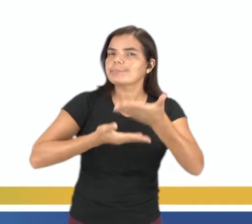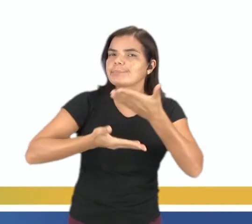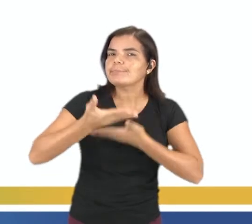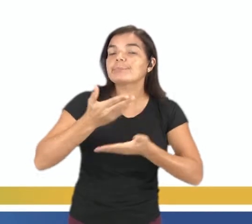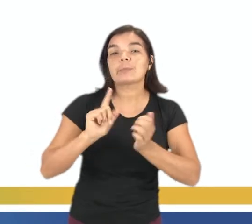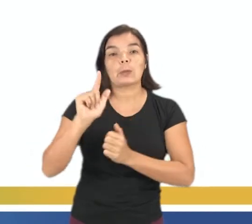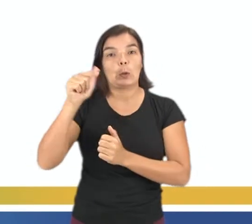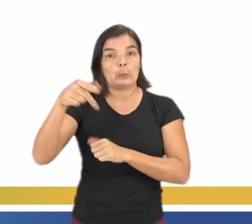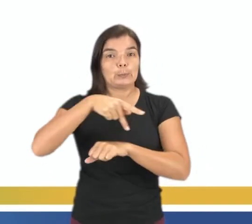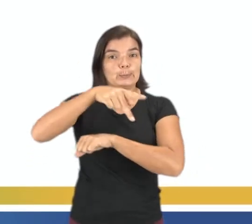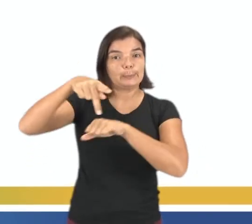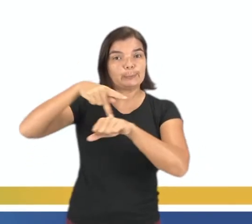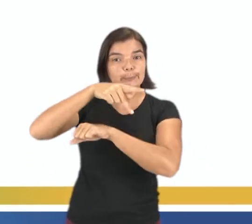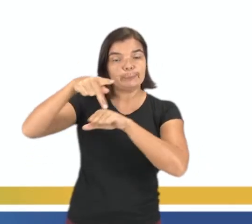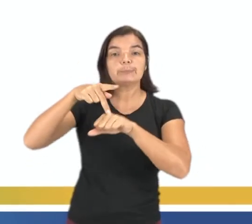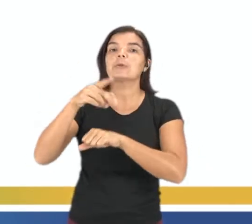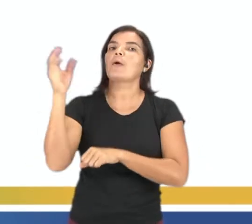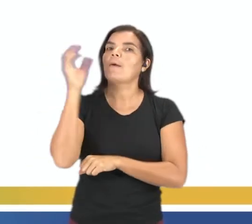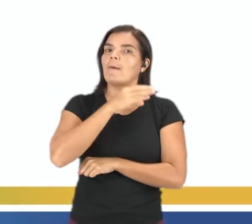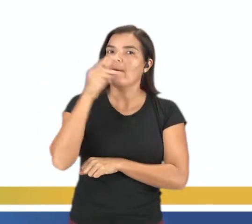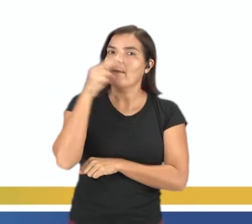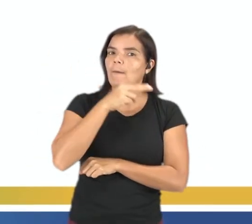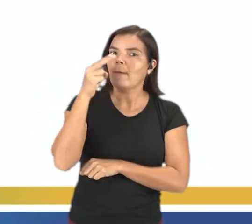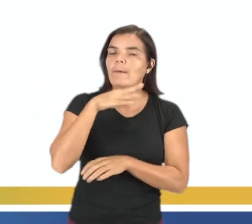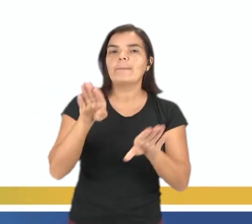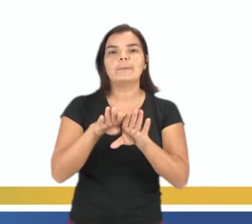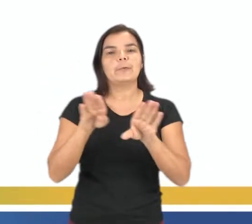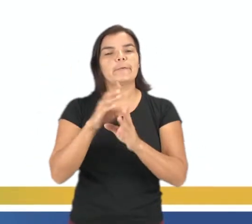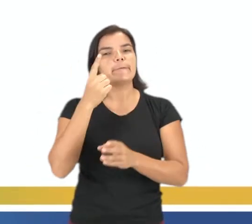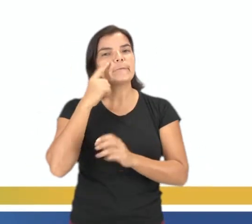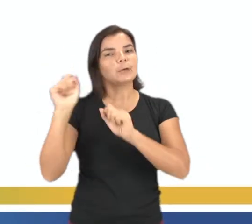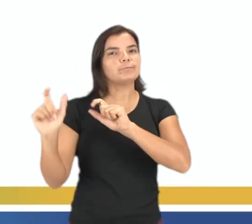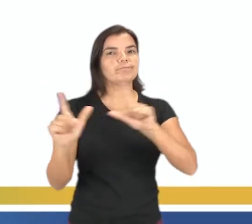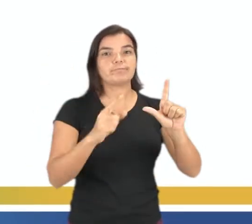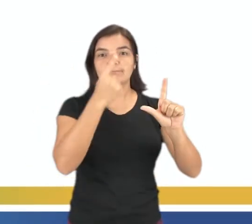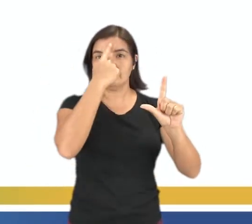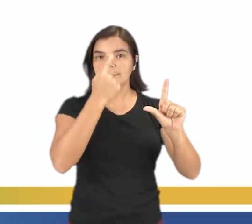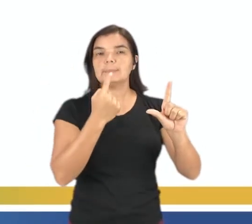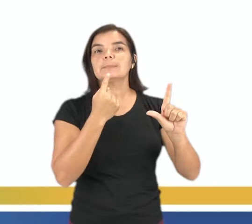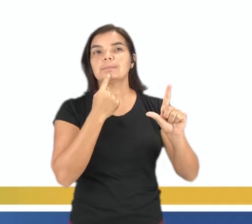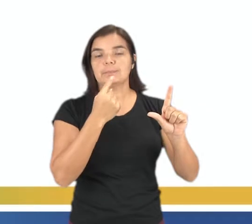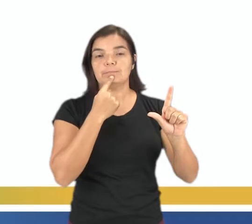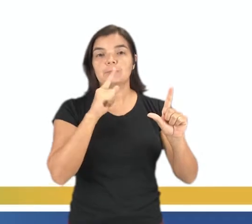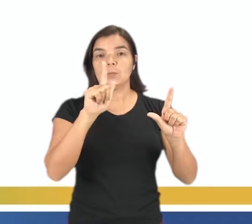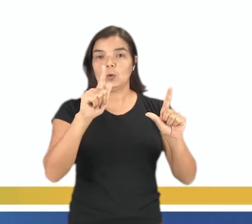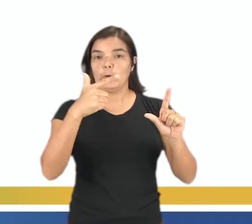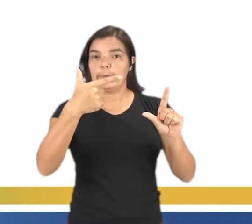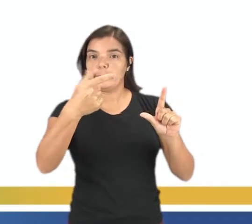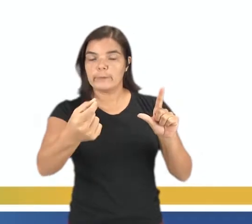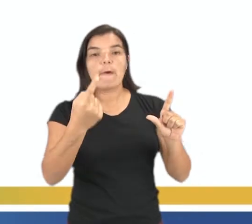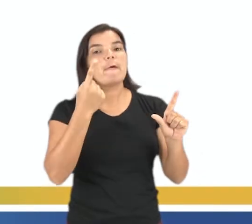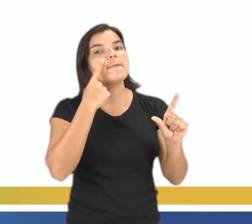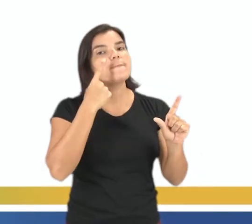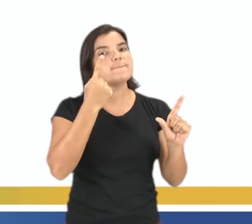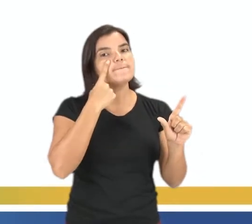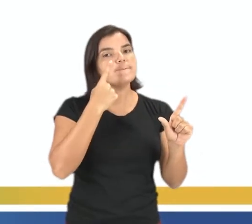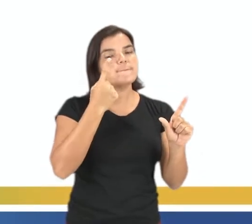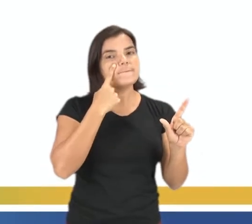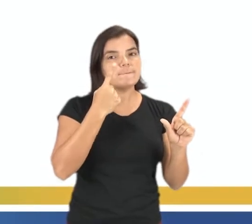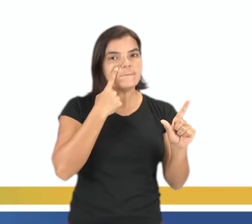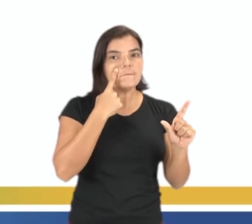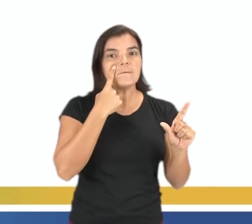com outros países emergentes. Então, veja na sua tela aí a figura do G20. Olhando pelo